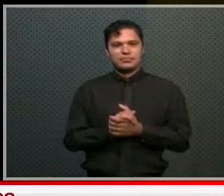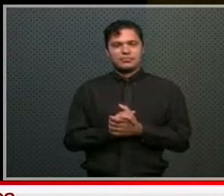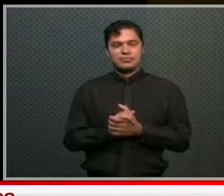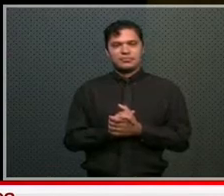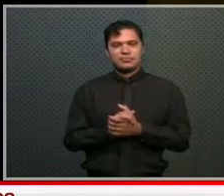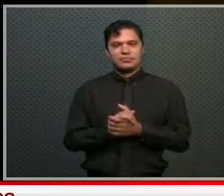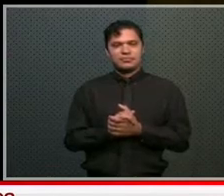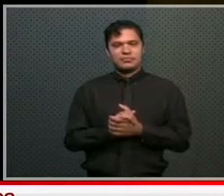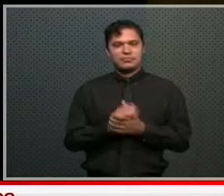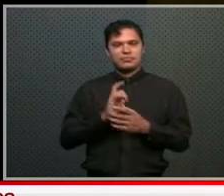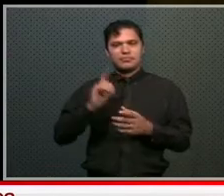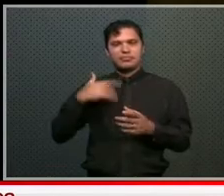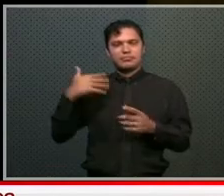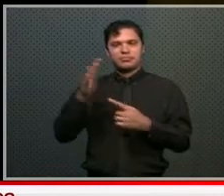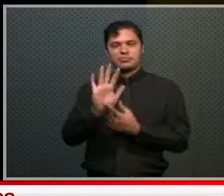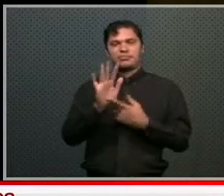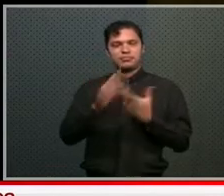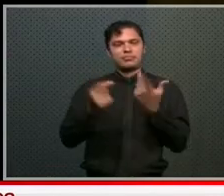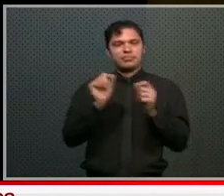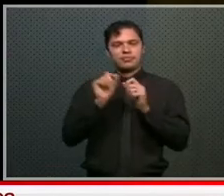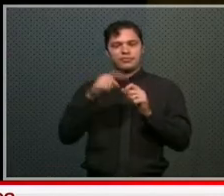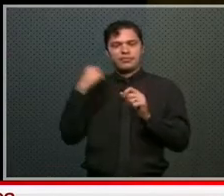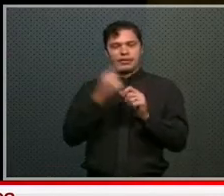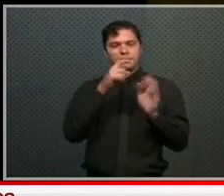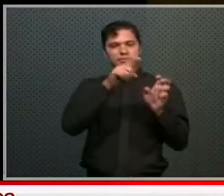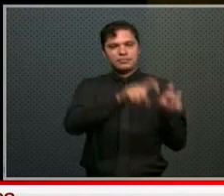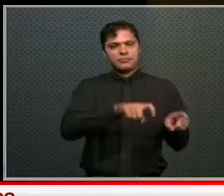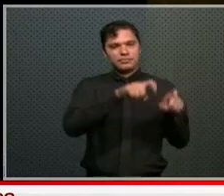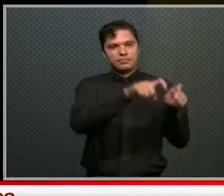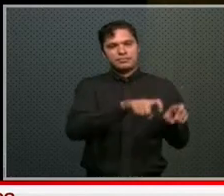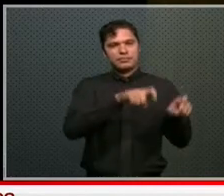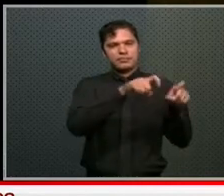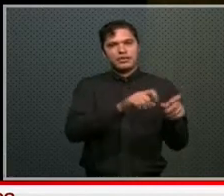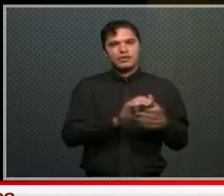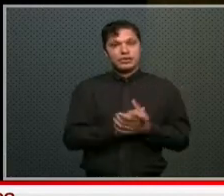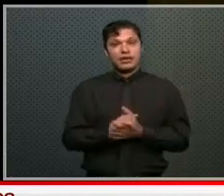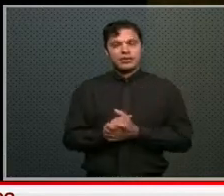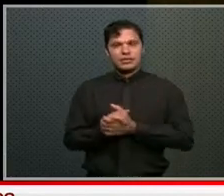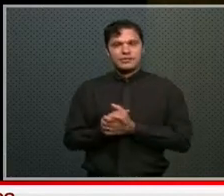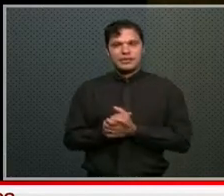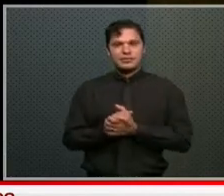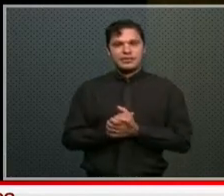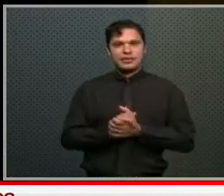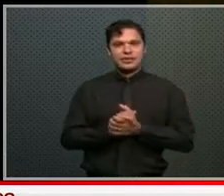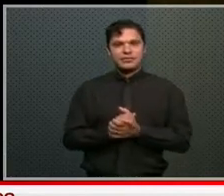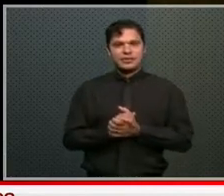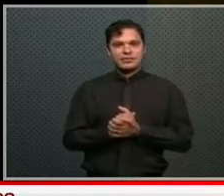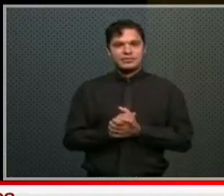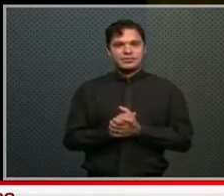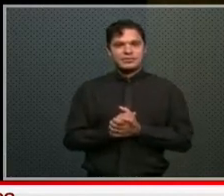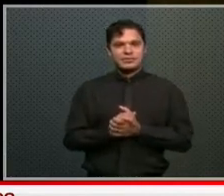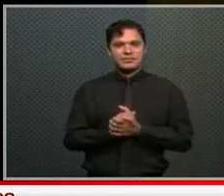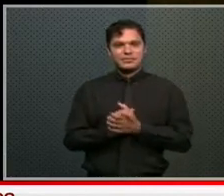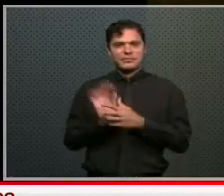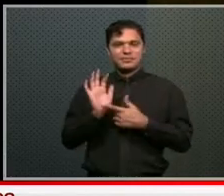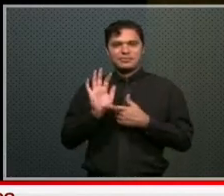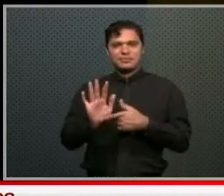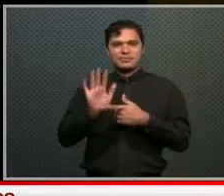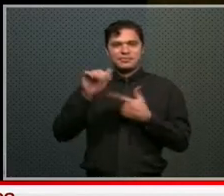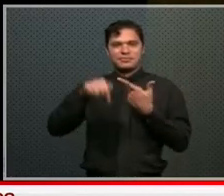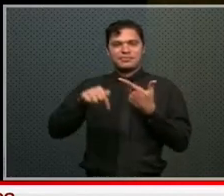o nosso vídeo mostrou a nossa agricultura se transformando cada vez mais é uma agricultura que alimenta o mundo